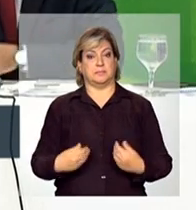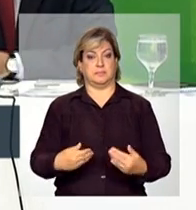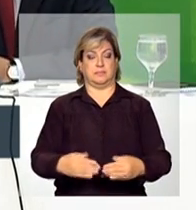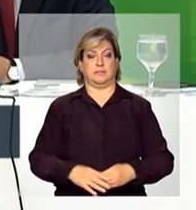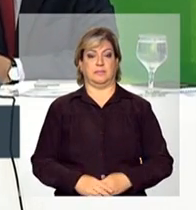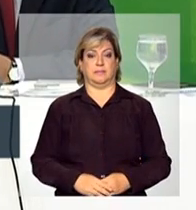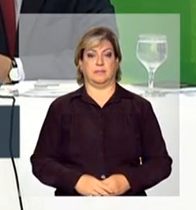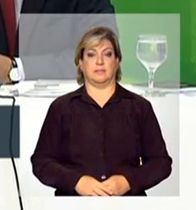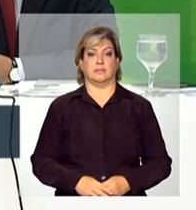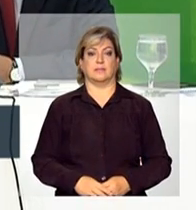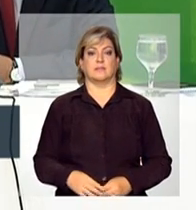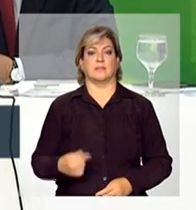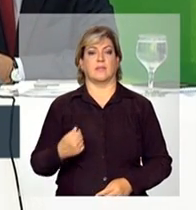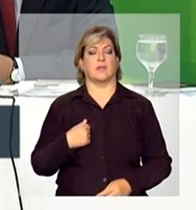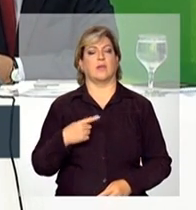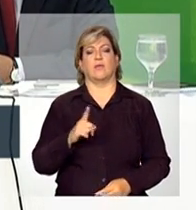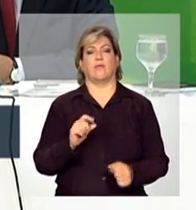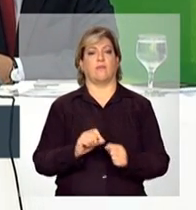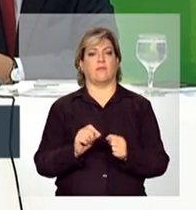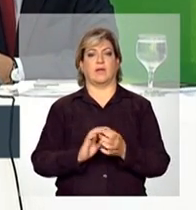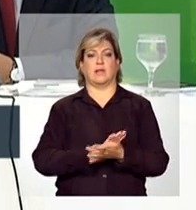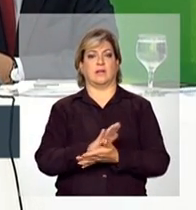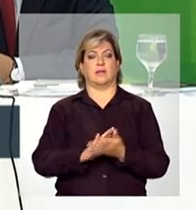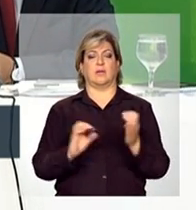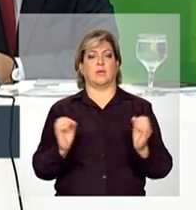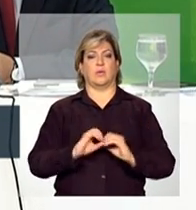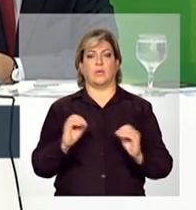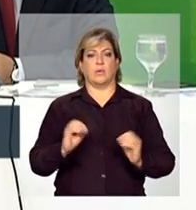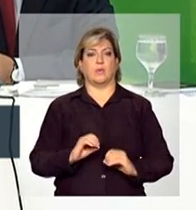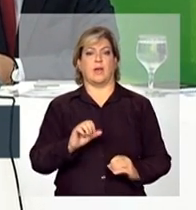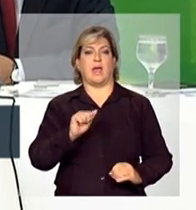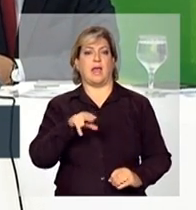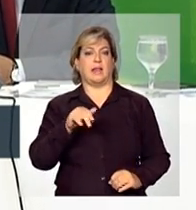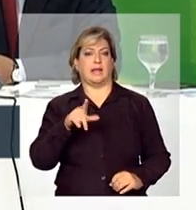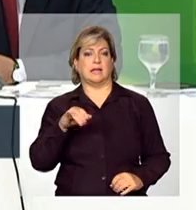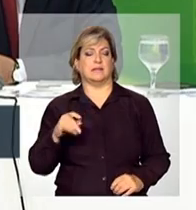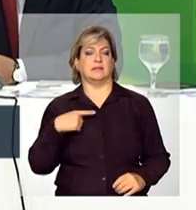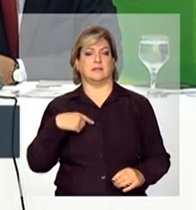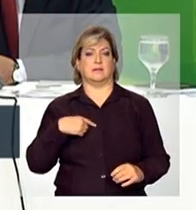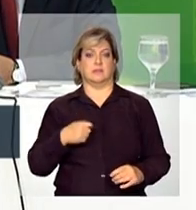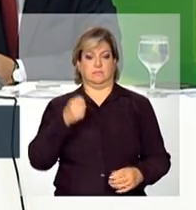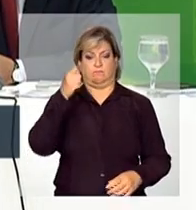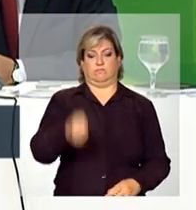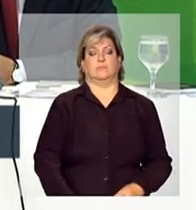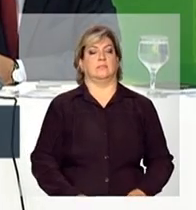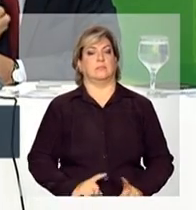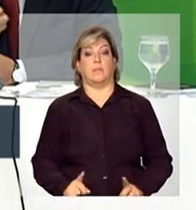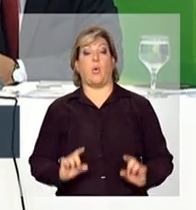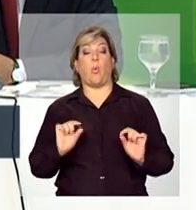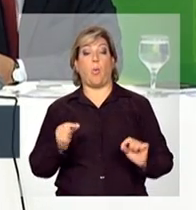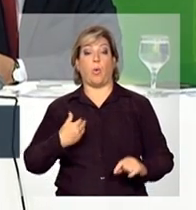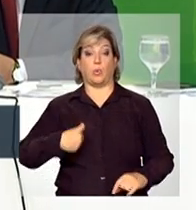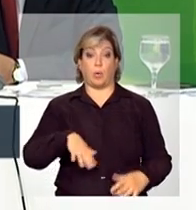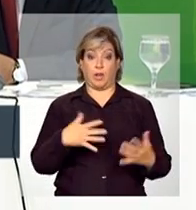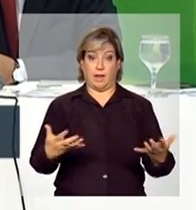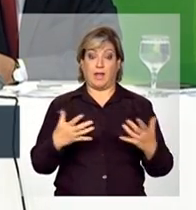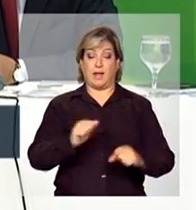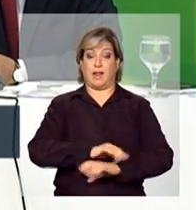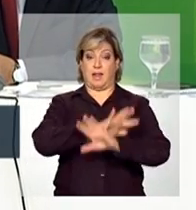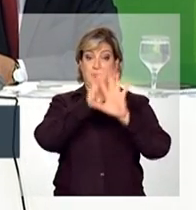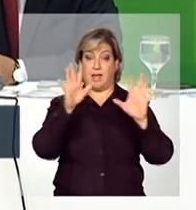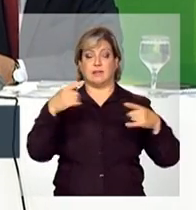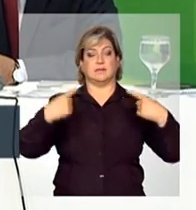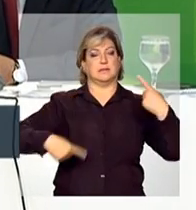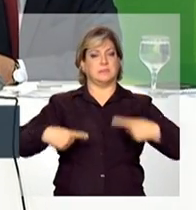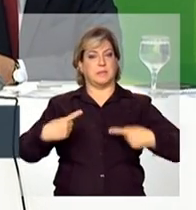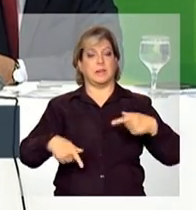não não não faço nenhuma análise subjetiva não não faria uma análise não vou fazer nenhuma imputação o que nós queremos é com transparência debater